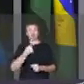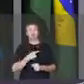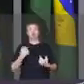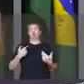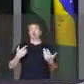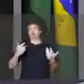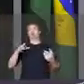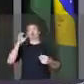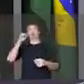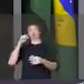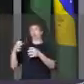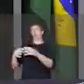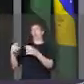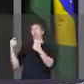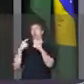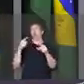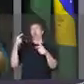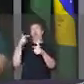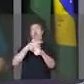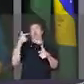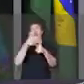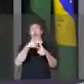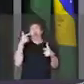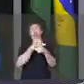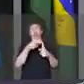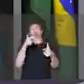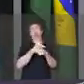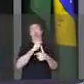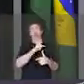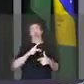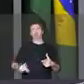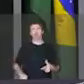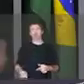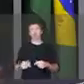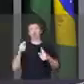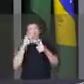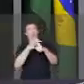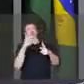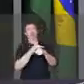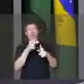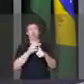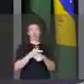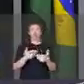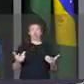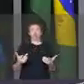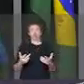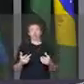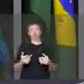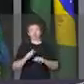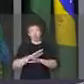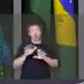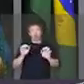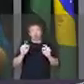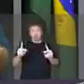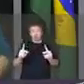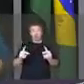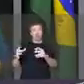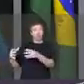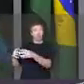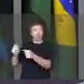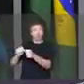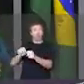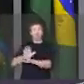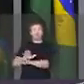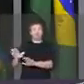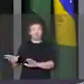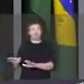a oposição o tempo inteiro atacar o presidente pelo seu ato, atacar o deputado. É do jogo, é isso que a oposição vai fazer.